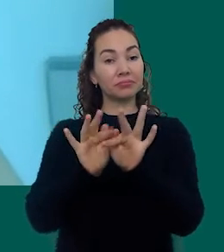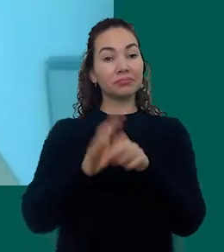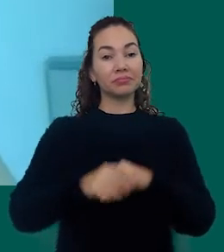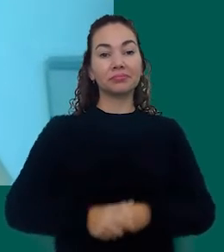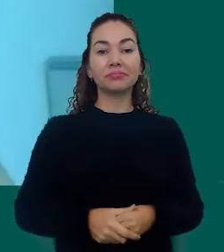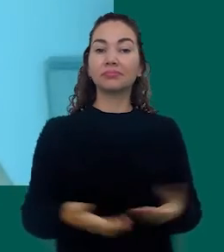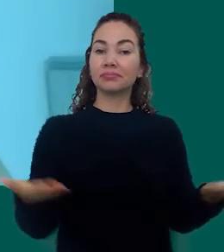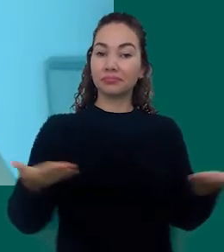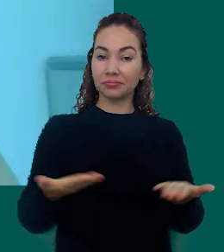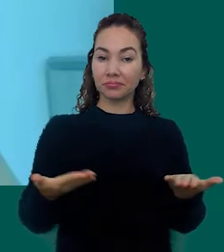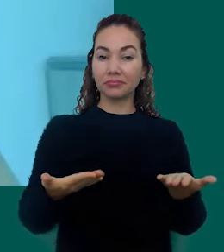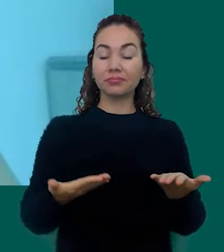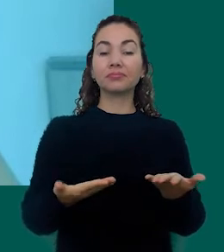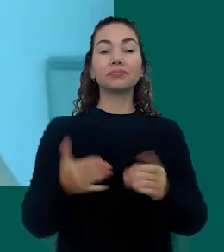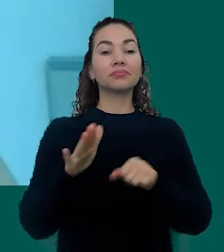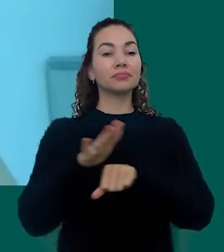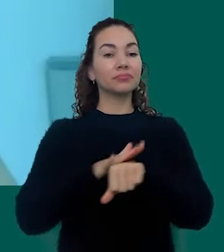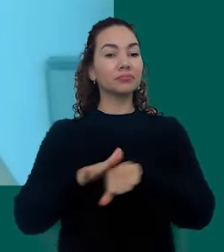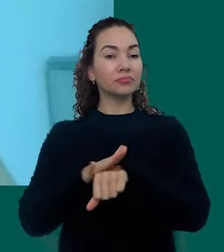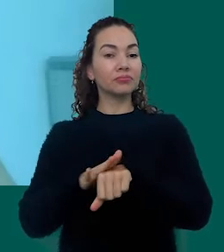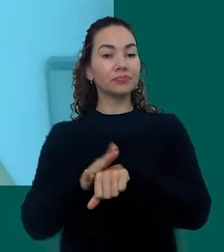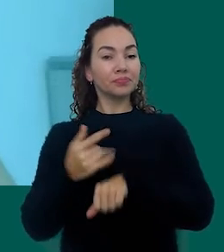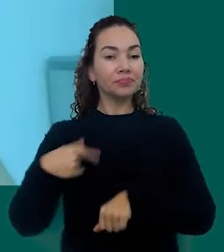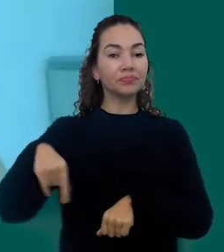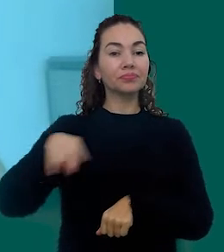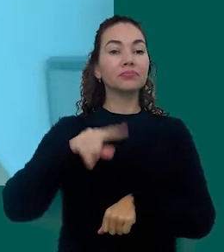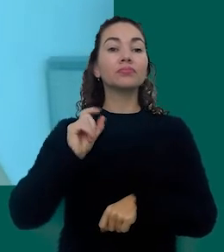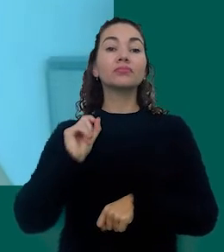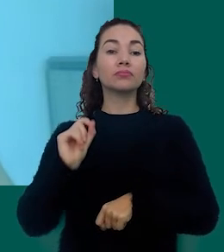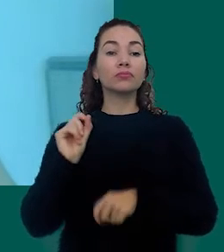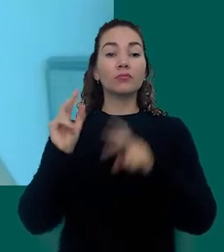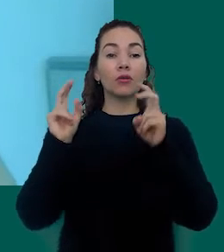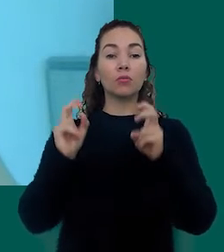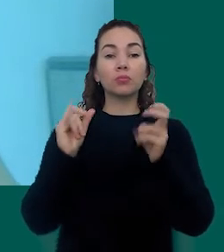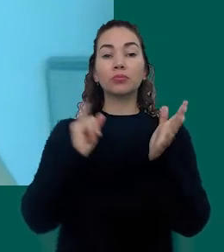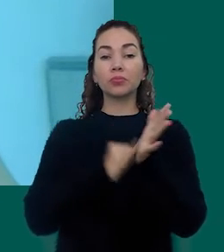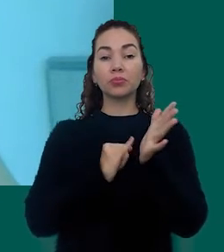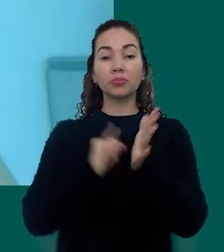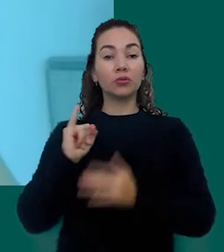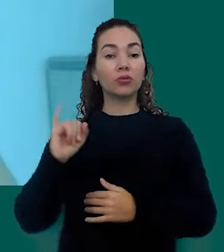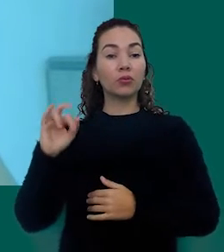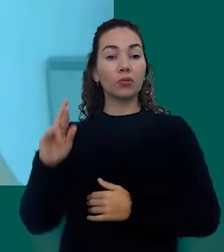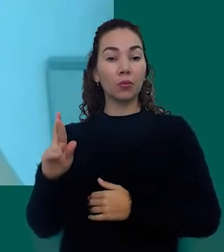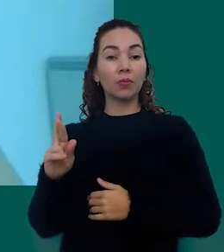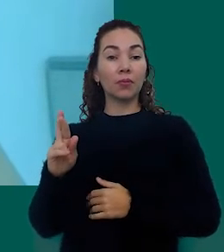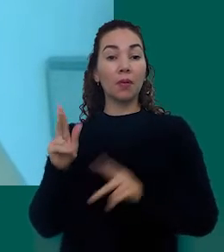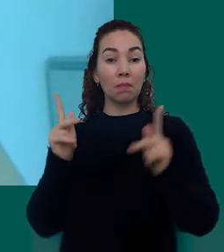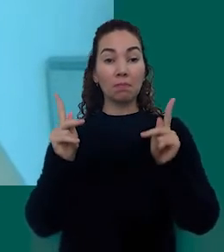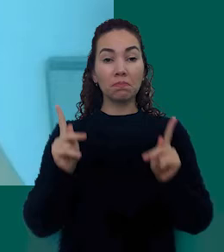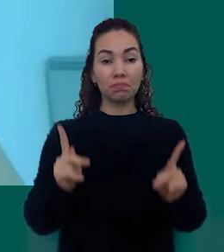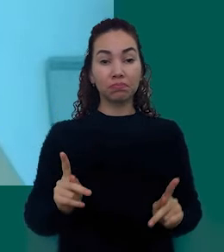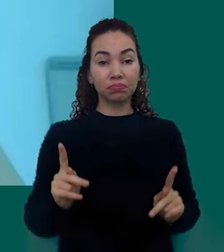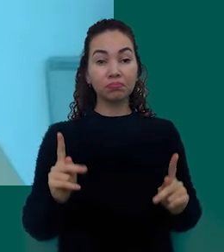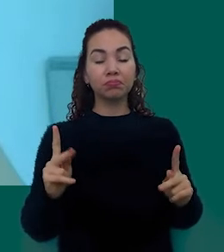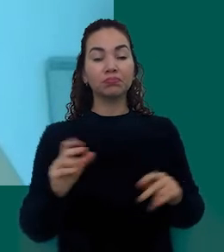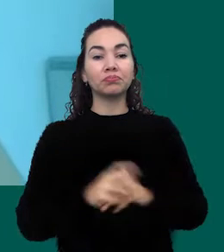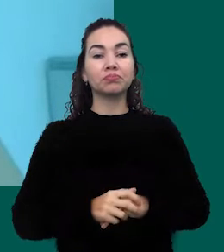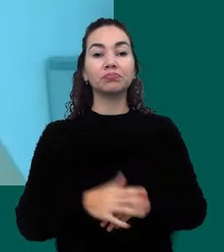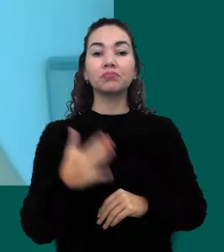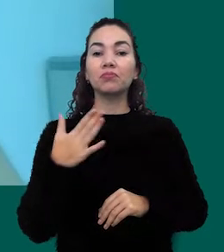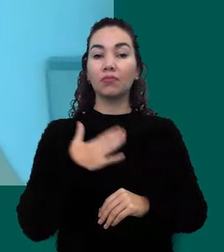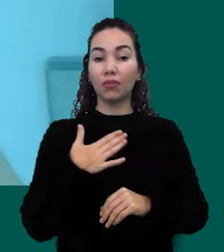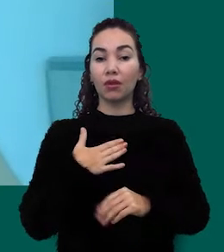e hoje nós estaremos aqui conversando sobre o tema Imposto de Renda Pessoa Física. Eu faço parte do